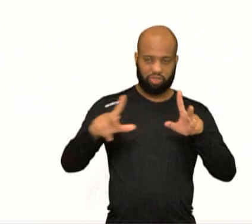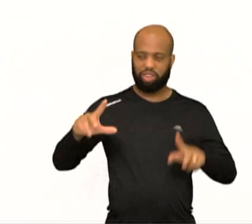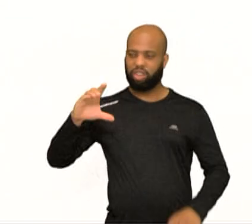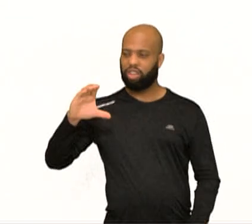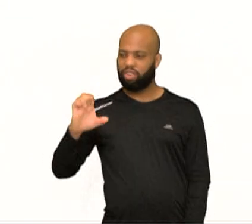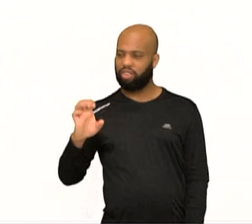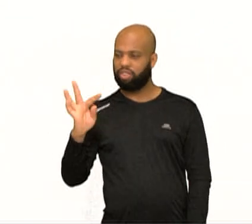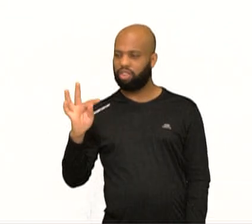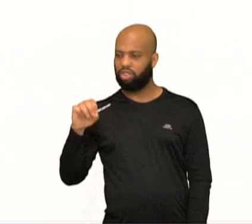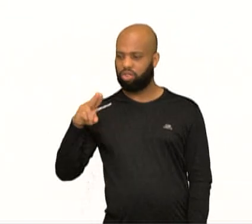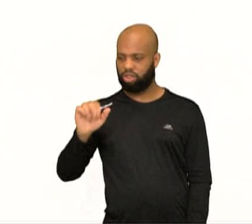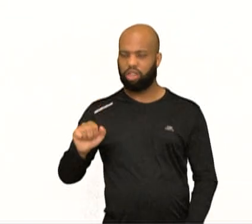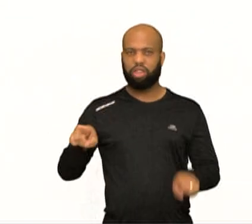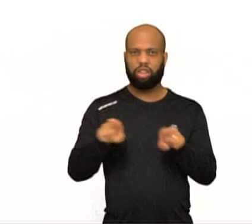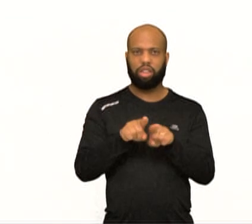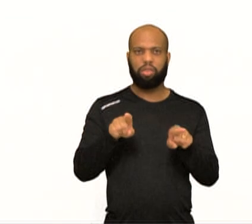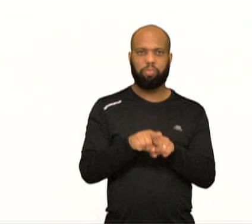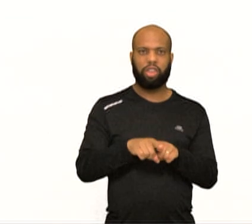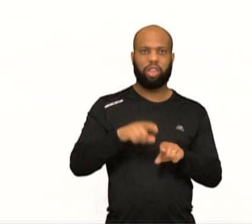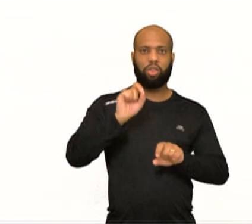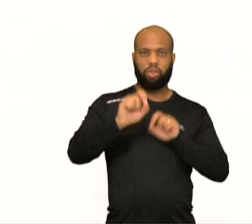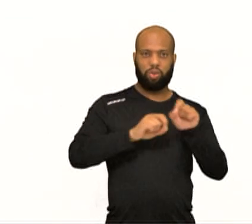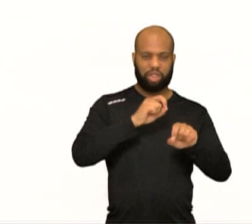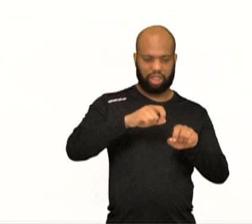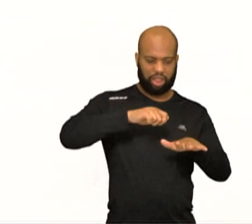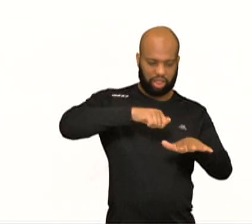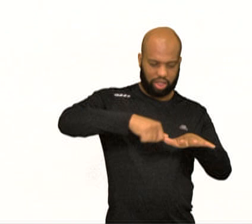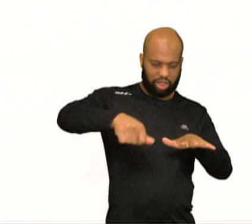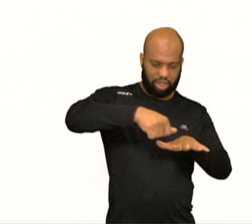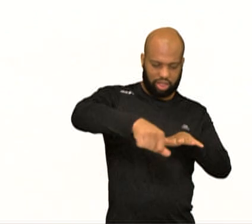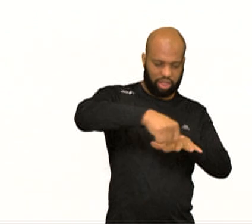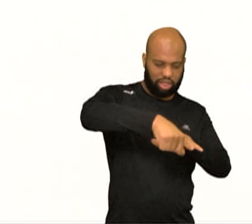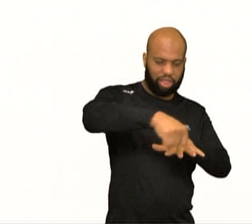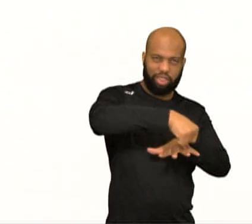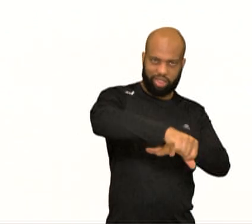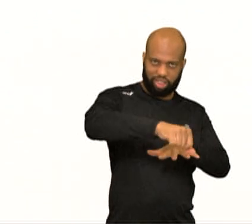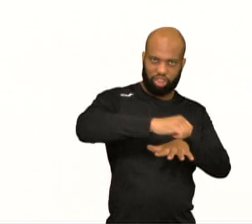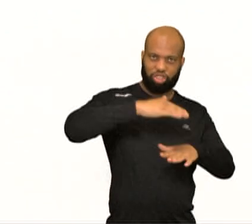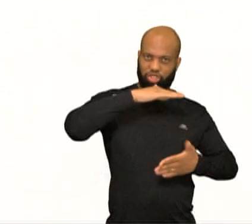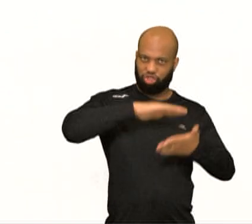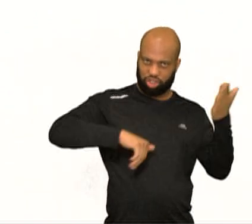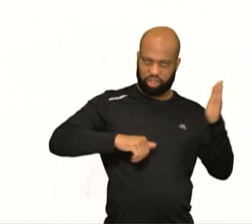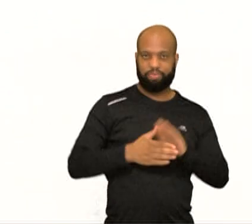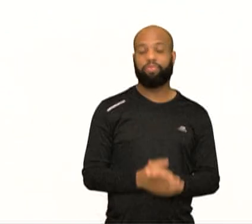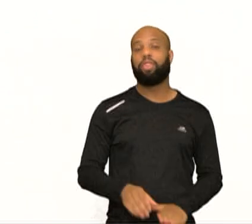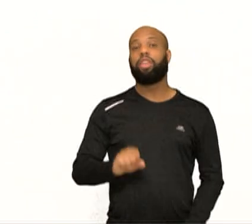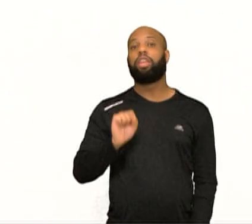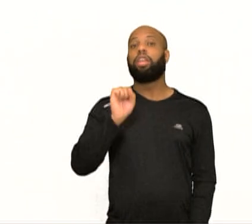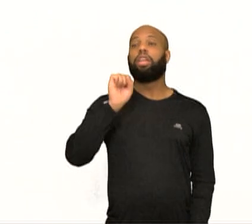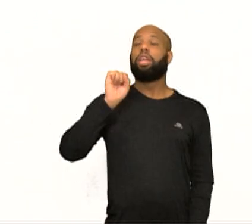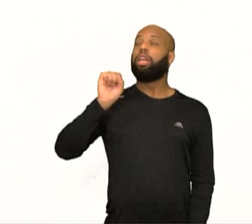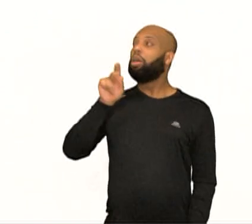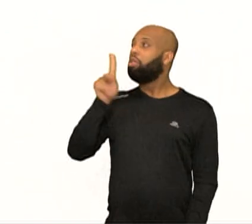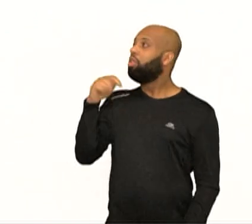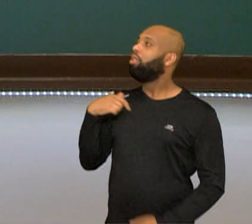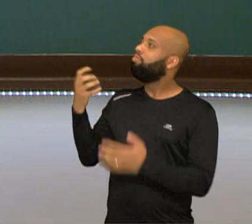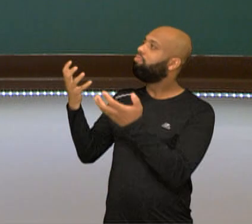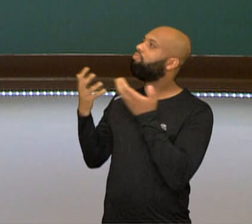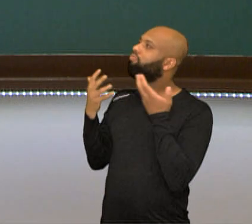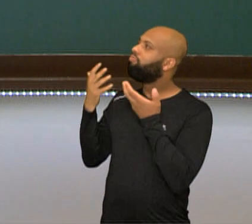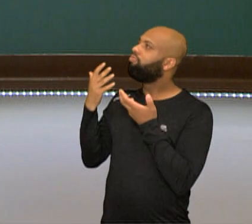e o removedor de esmaltes? Professor, sim, eu quero entender,